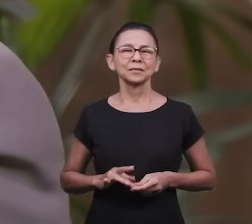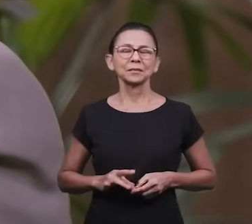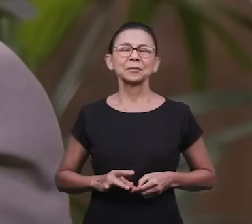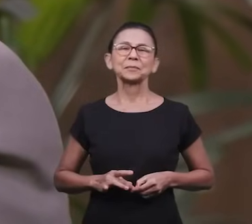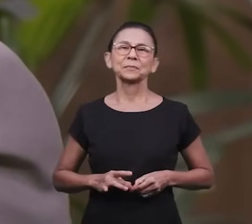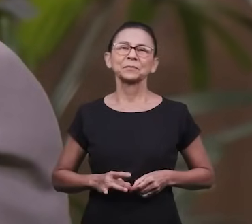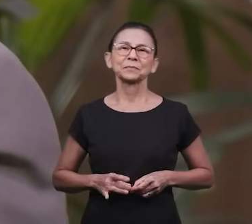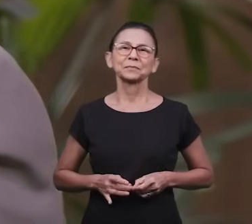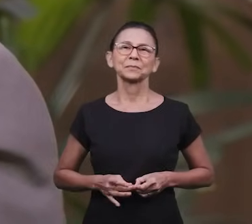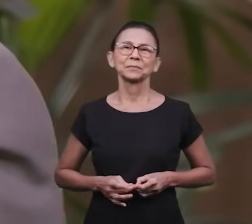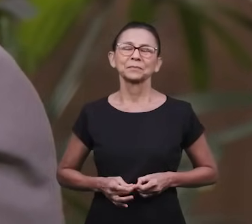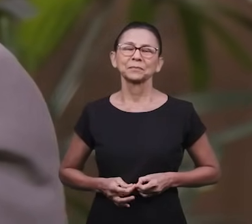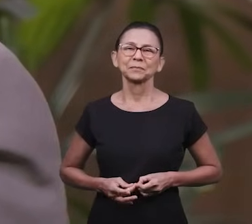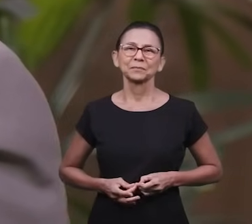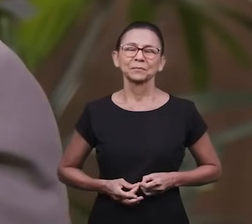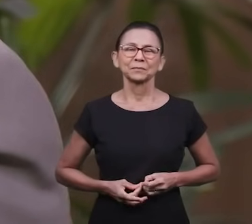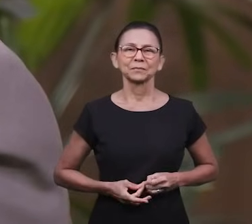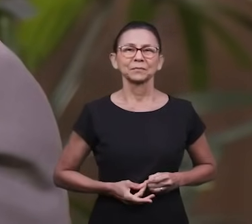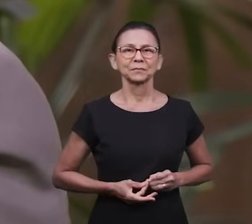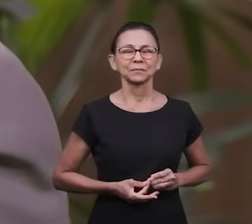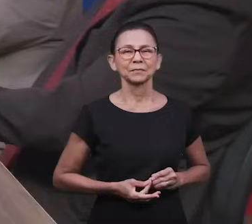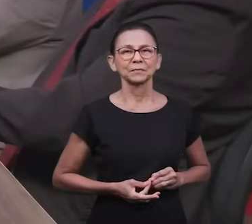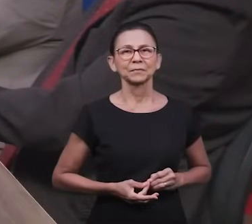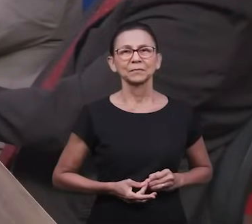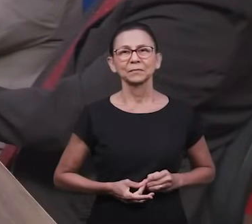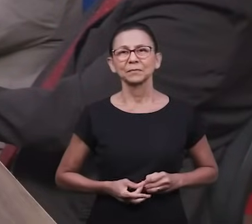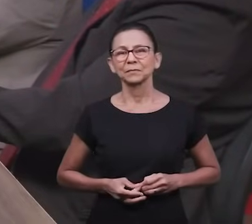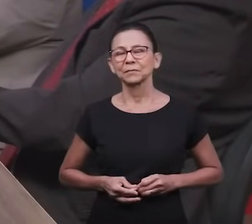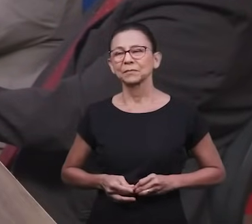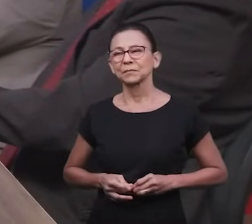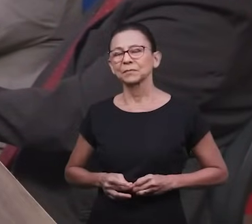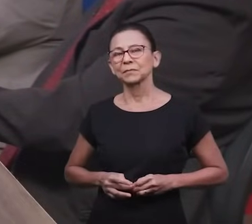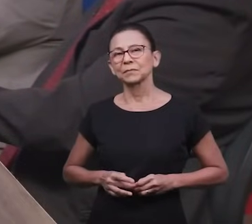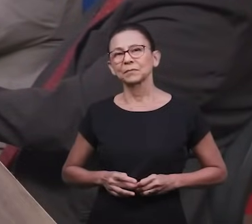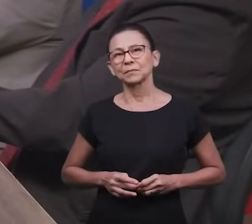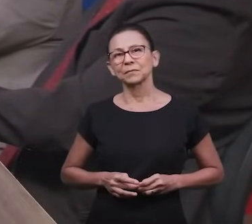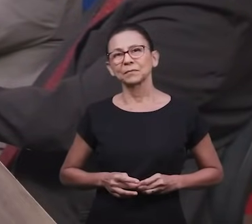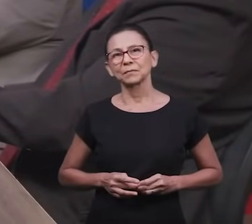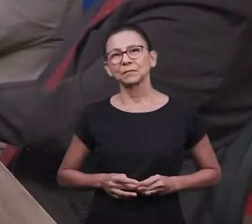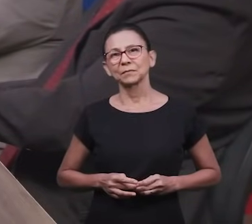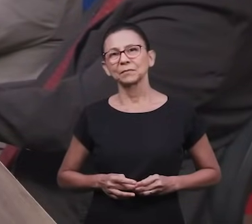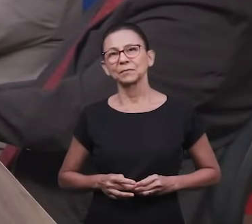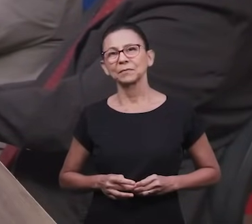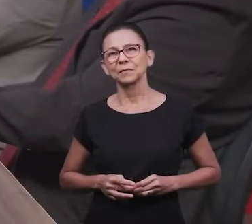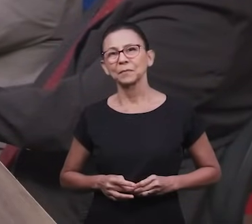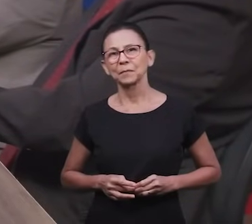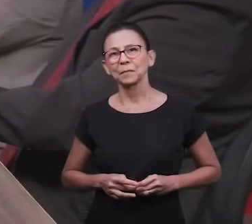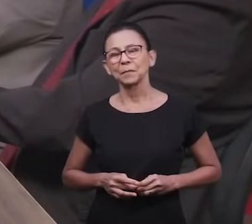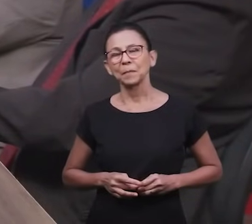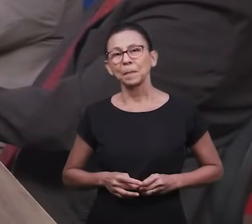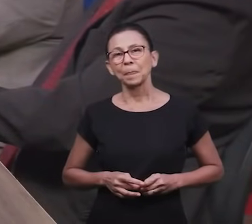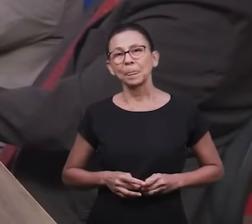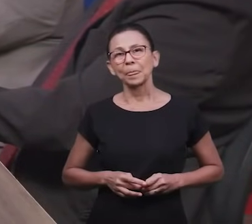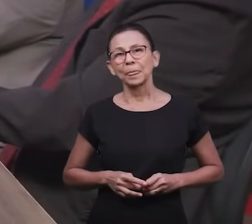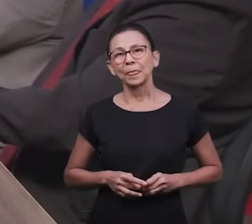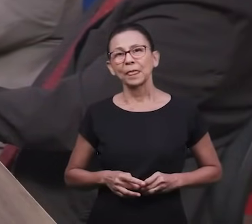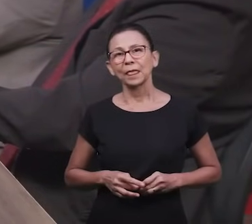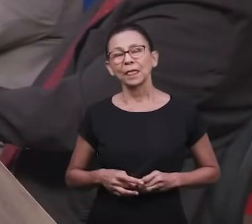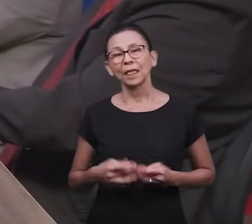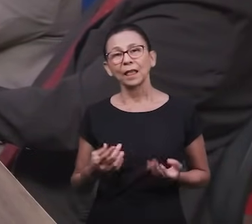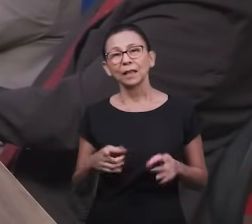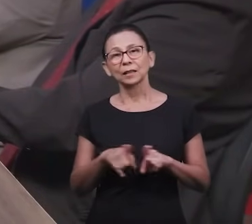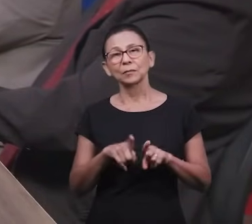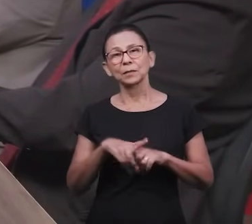deu Glória a uma a Deus. família através da oração. Interessante, Opa. interessante, né? Que isso nos faz lembrar de uma experiência que o senhor deu no